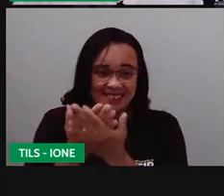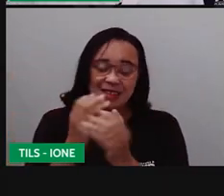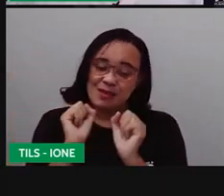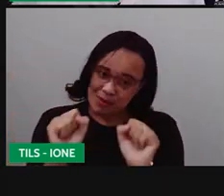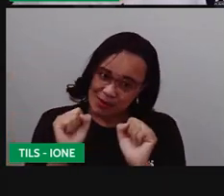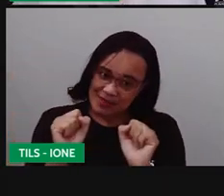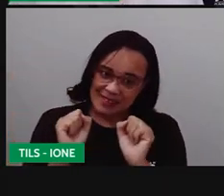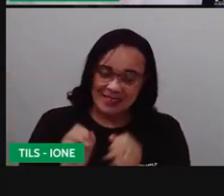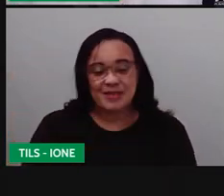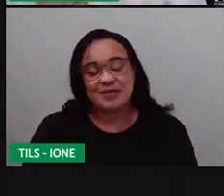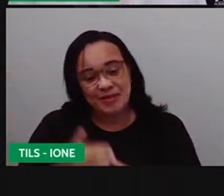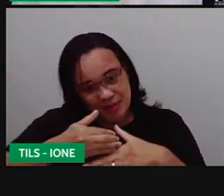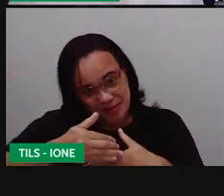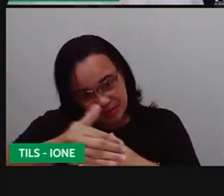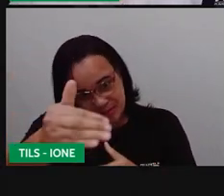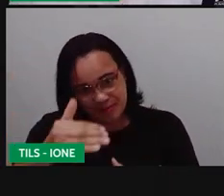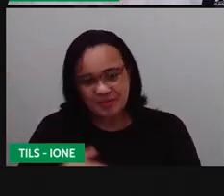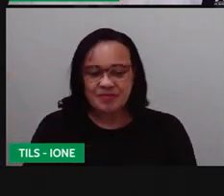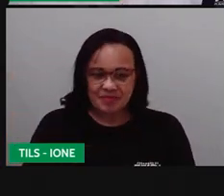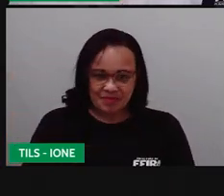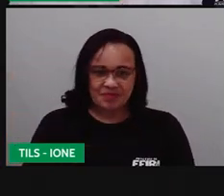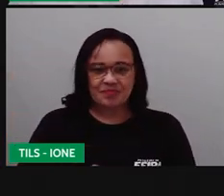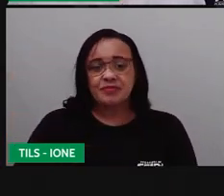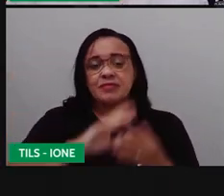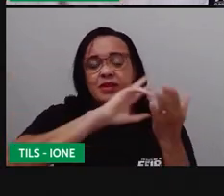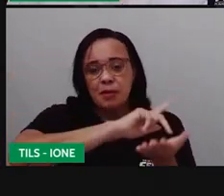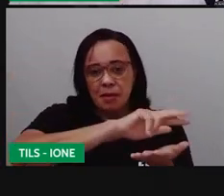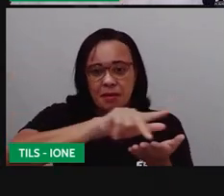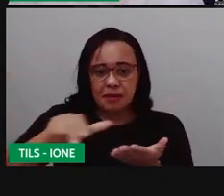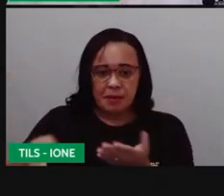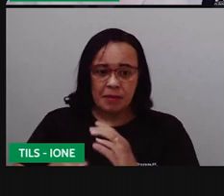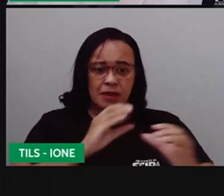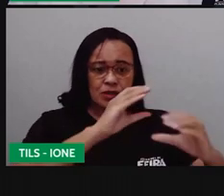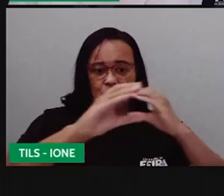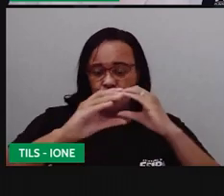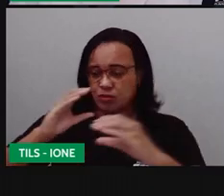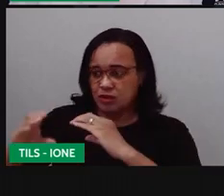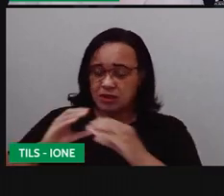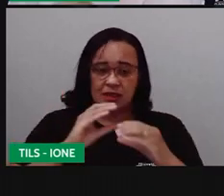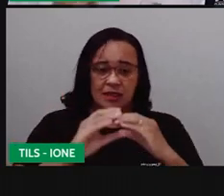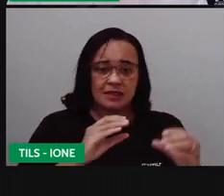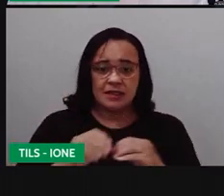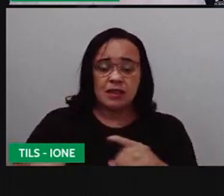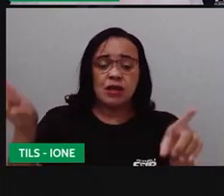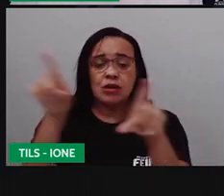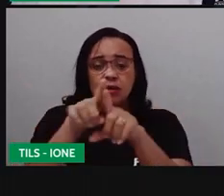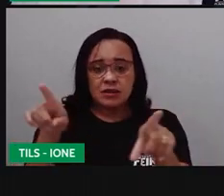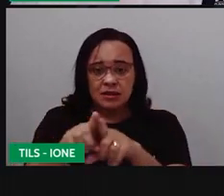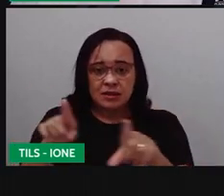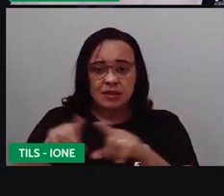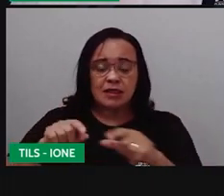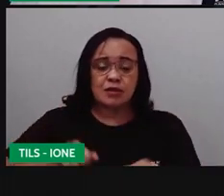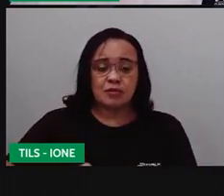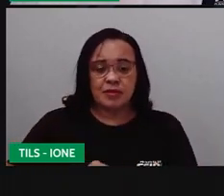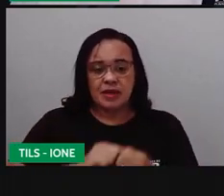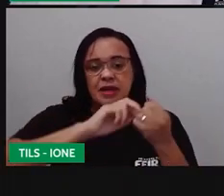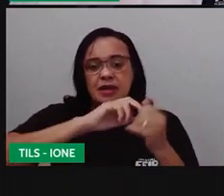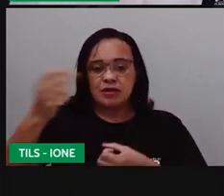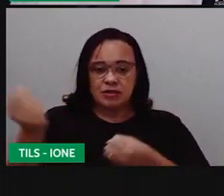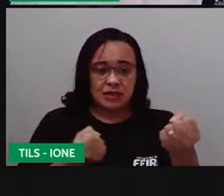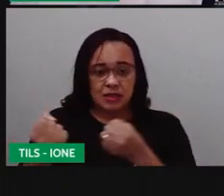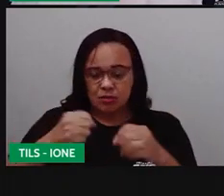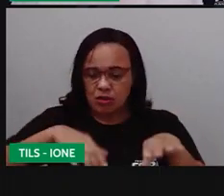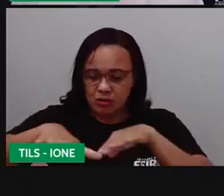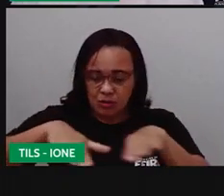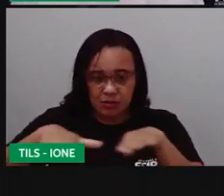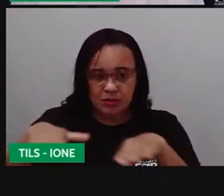então vamos lá. Os meios de comunicação são de extrema importância, né, para a movimentação das pessoas.